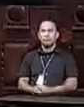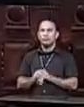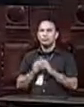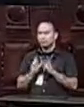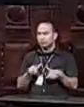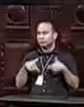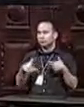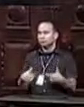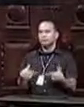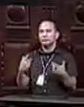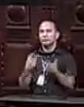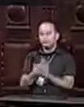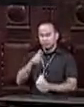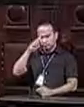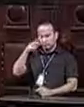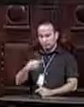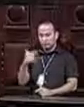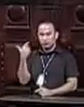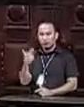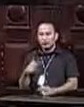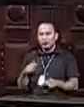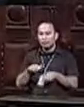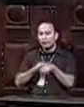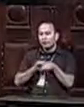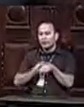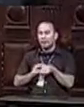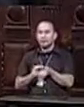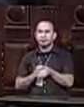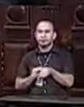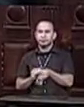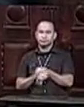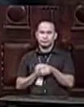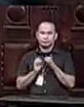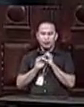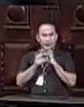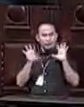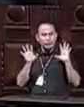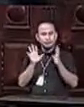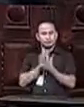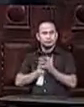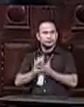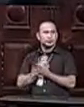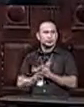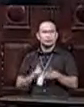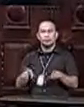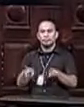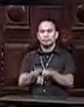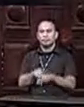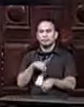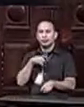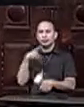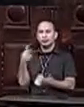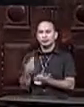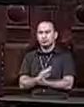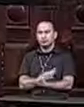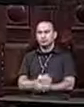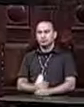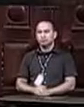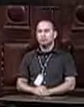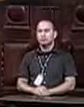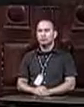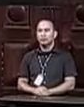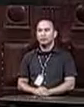de forma autoritária, sem diálogo, sem critério, sem transparência. Também tem sido assim em relação a